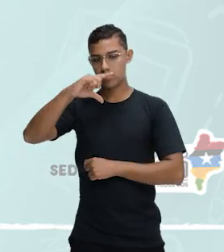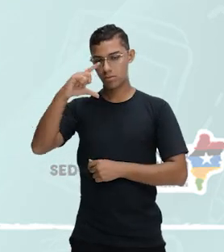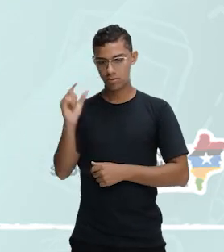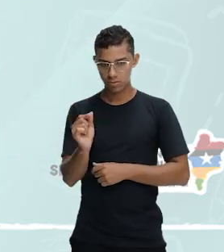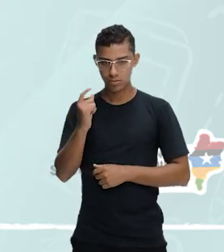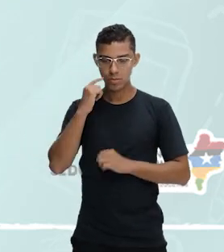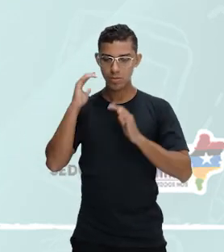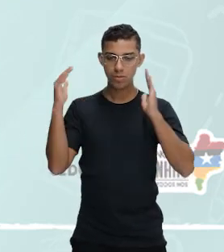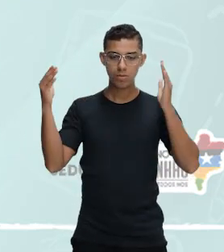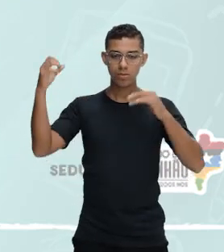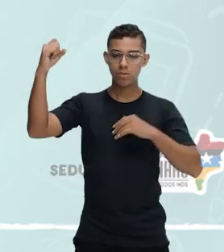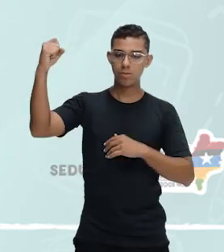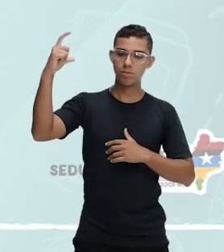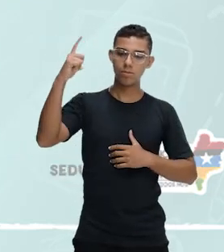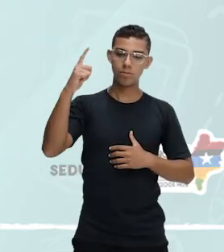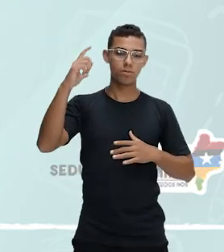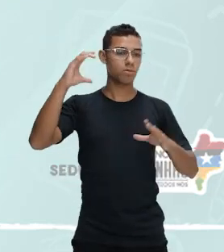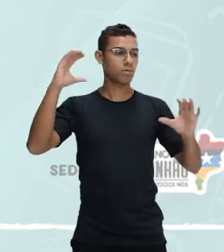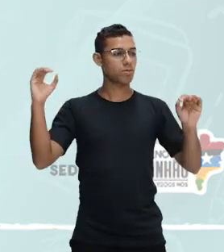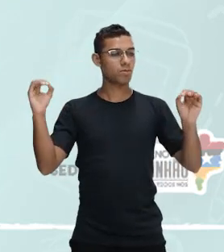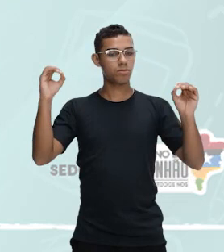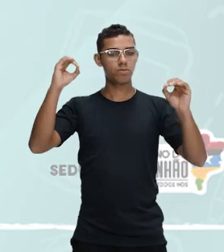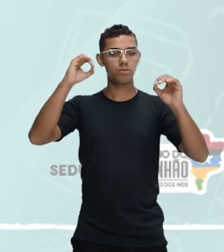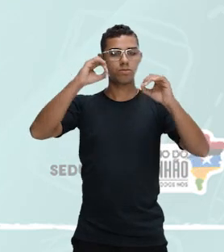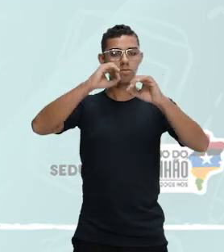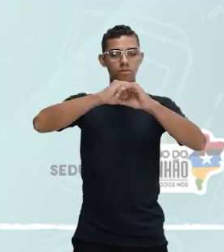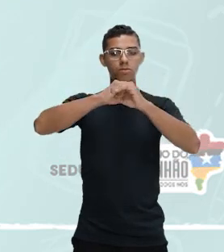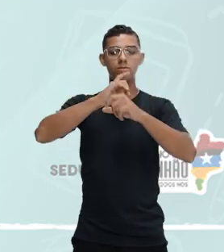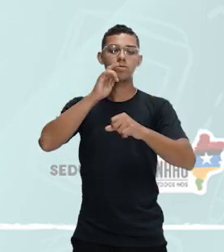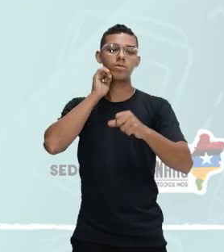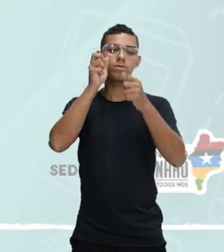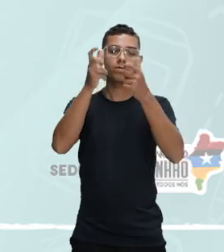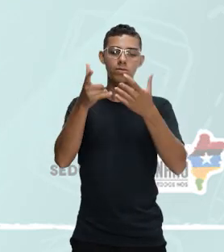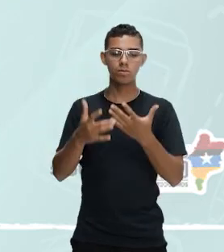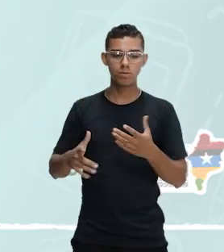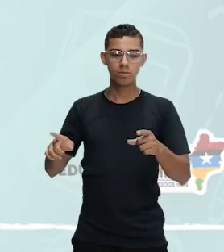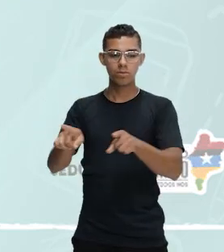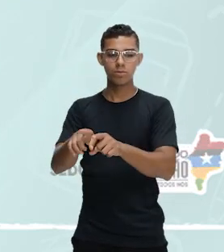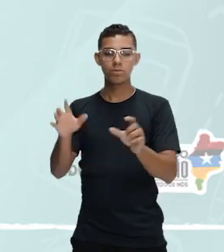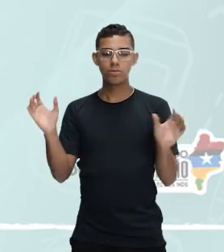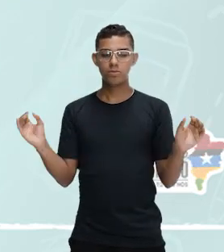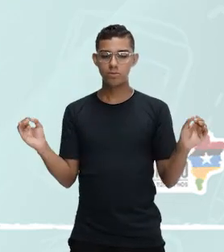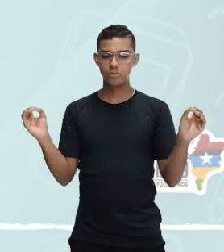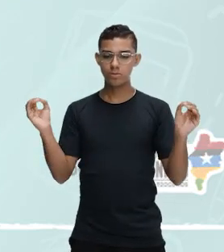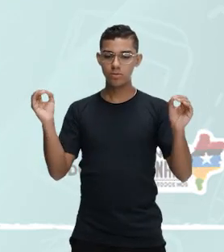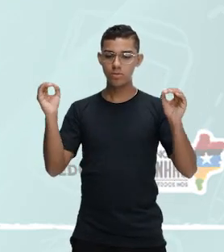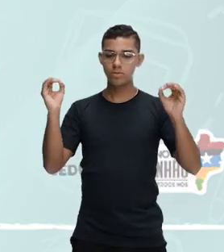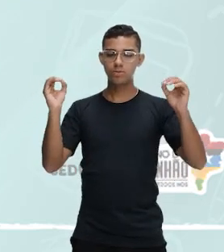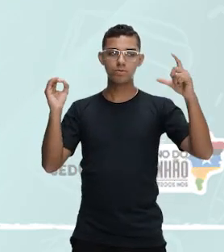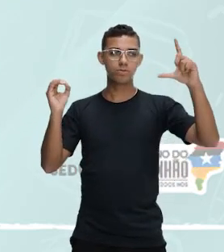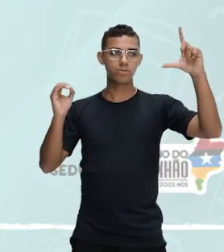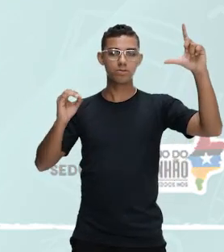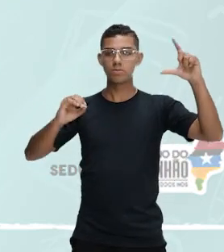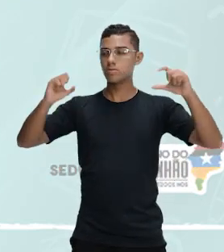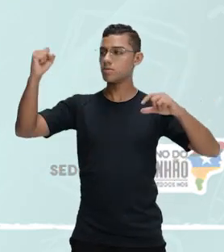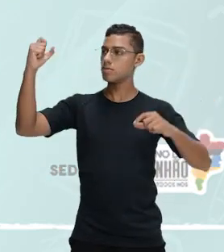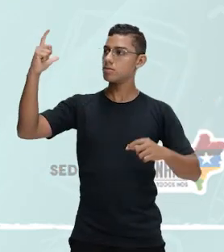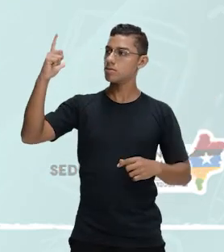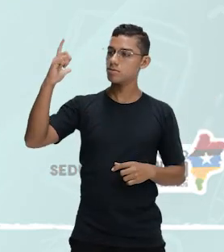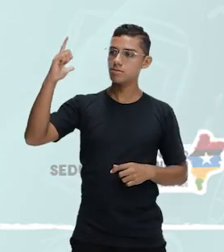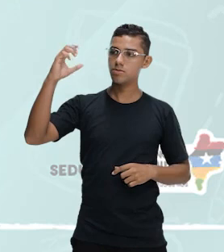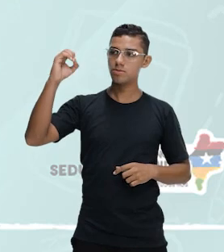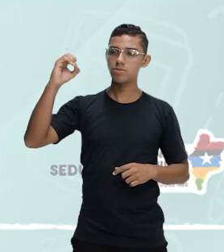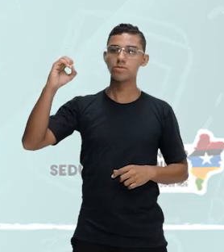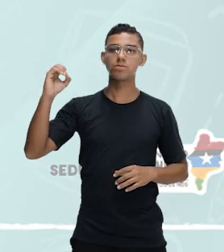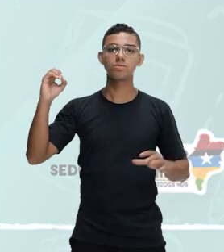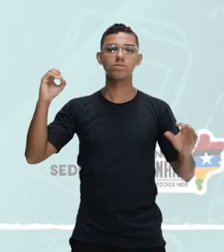para a Terra. Explicou também os eclipses, né? Um eclipse do Sol ocorre quando a